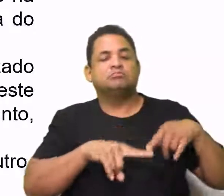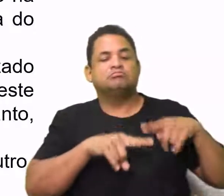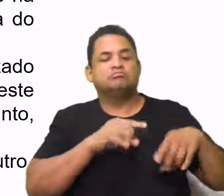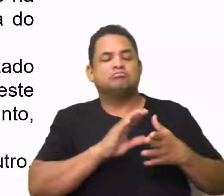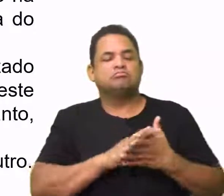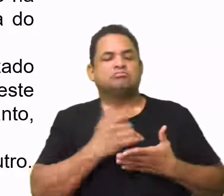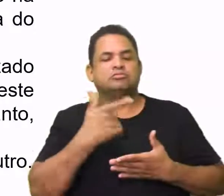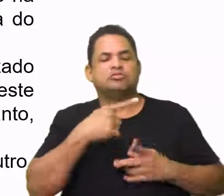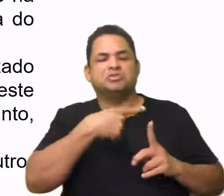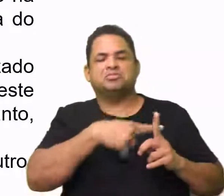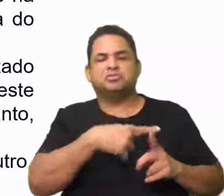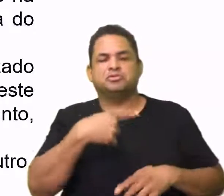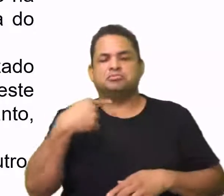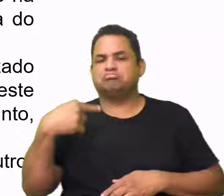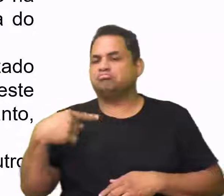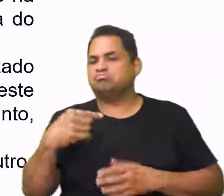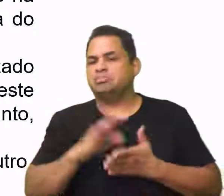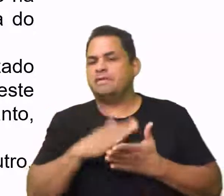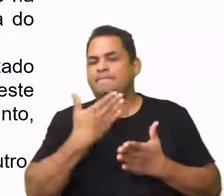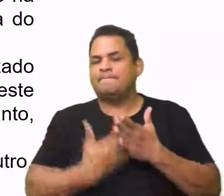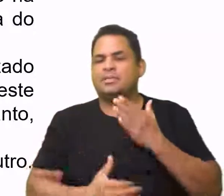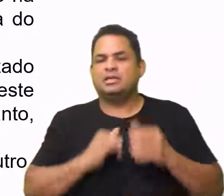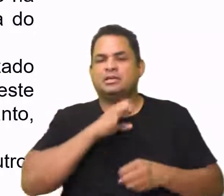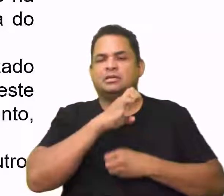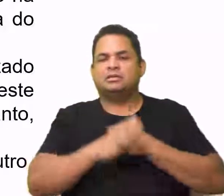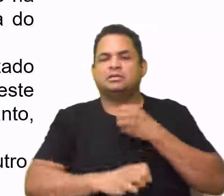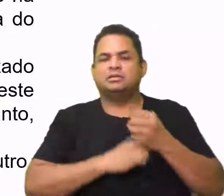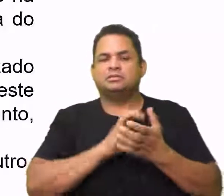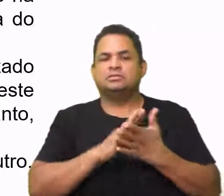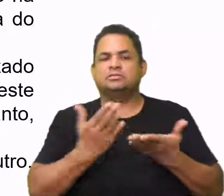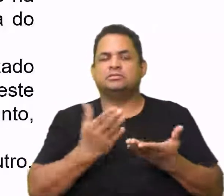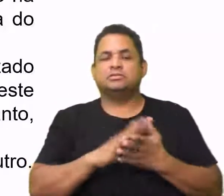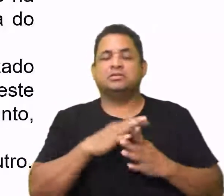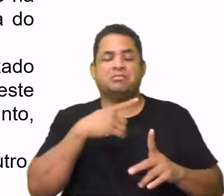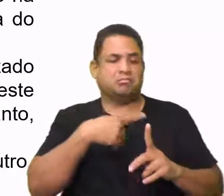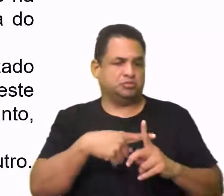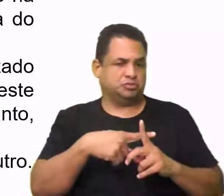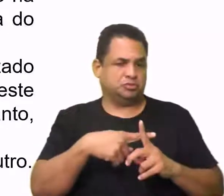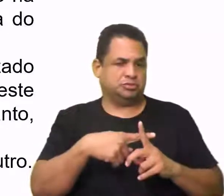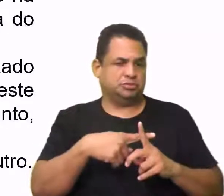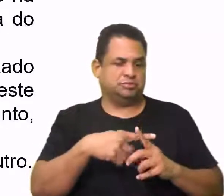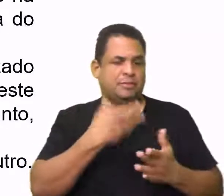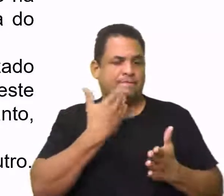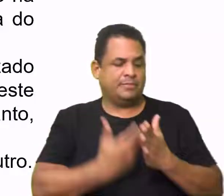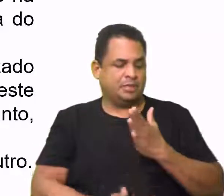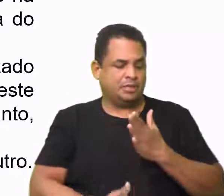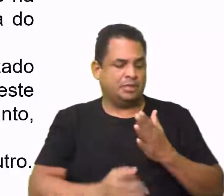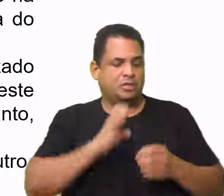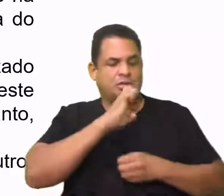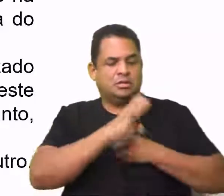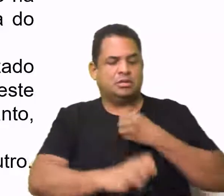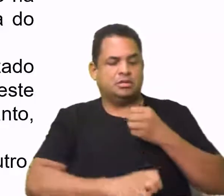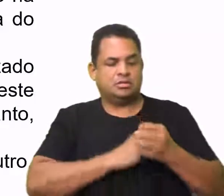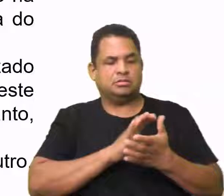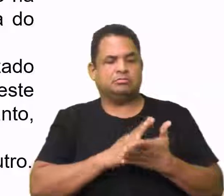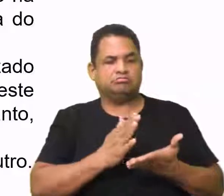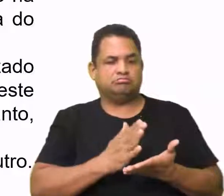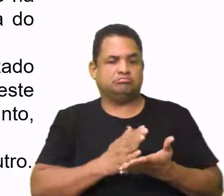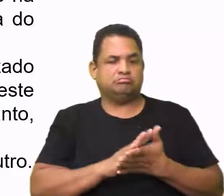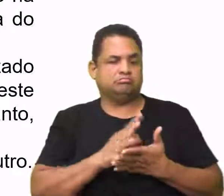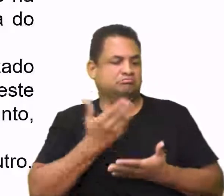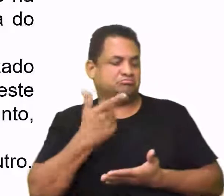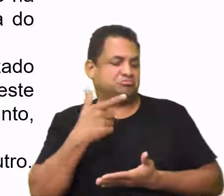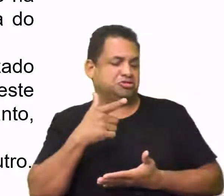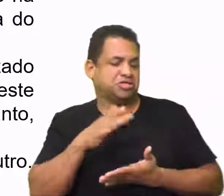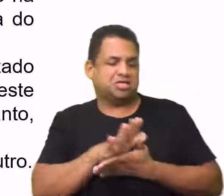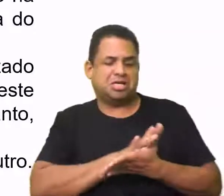neutro perder elétrons, ele fica eletrizado positivamente. Ele perdeu o elétron, ele estava neutro, tinha a mesma